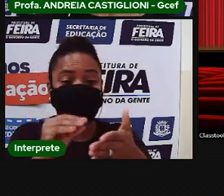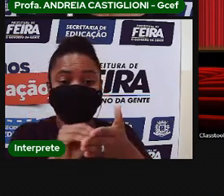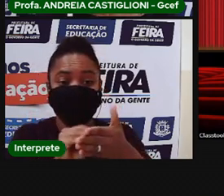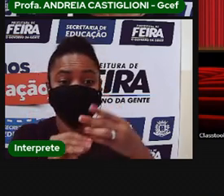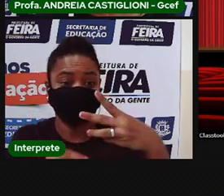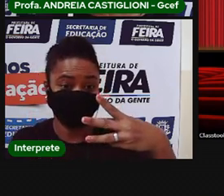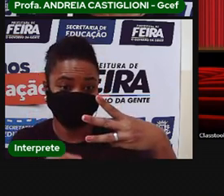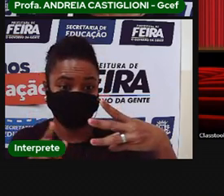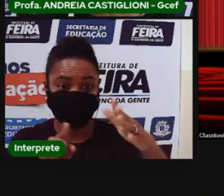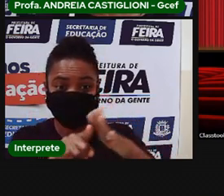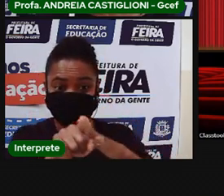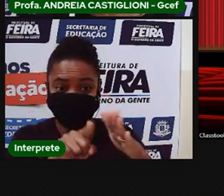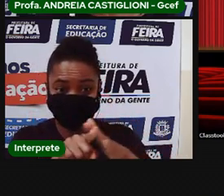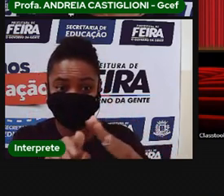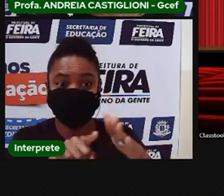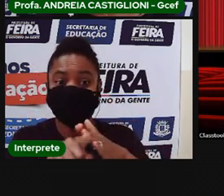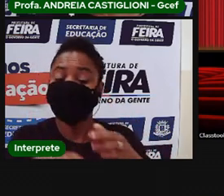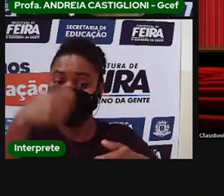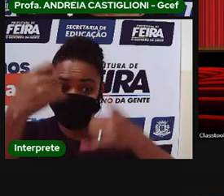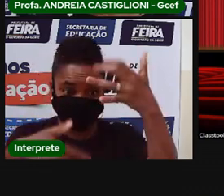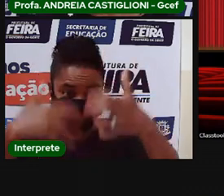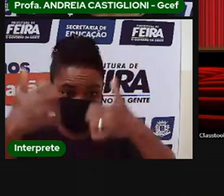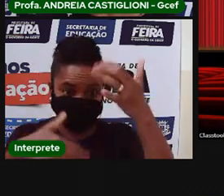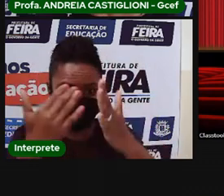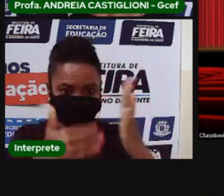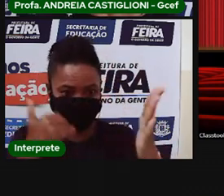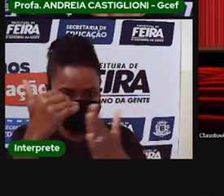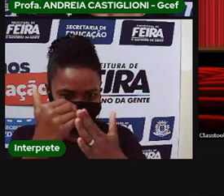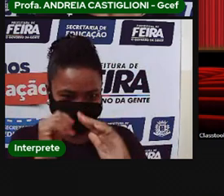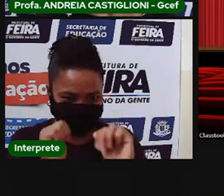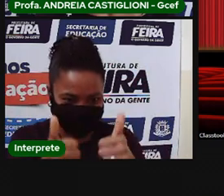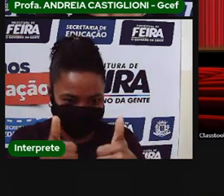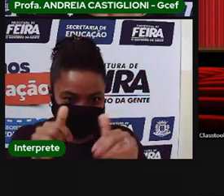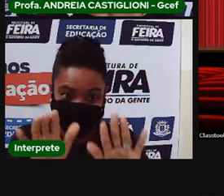temos muita coisa pela frente, então não saiam daí!